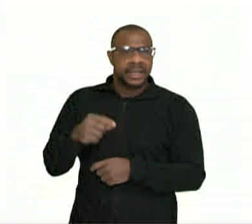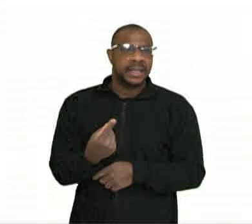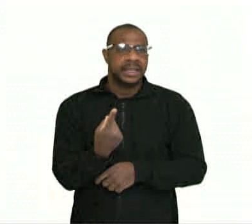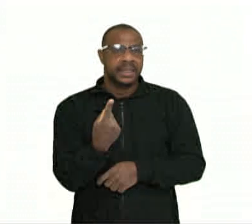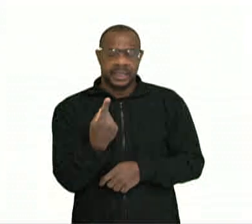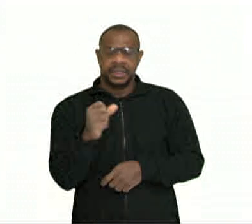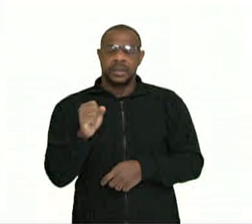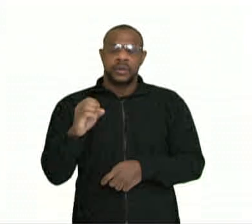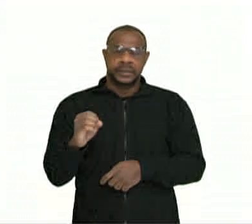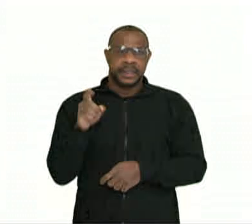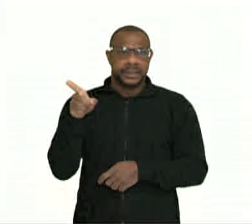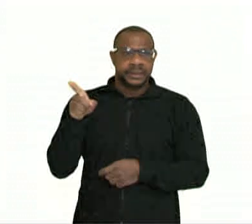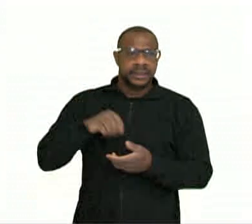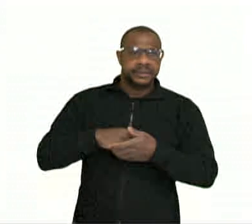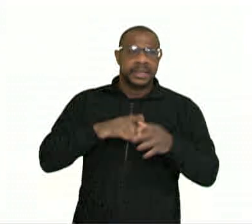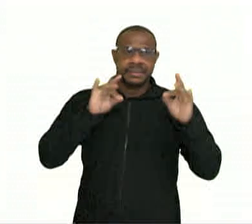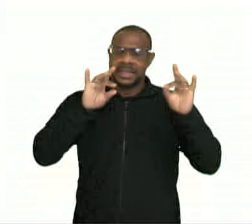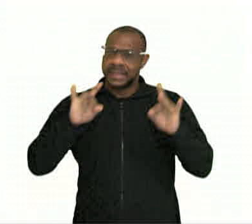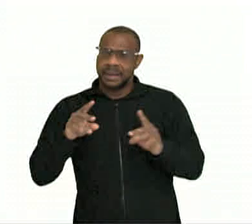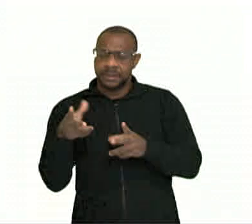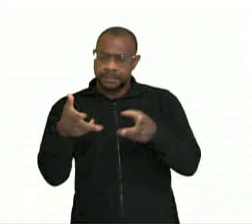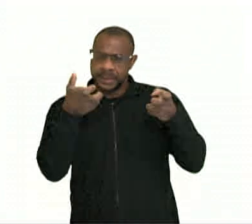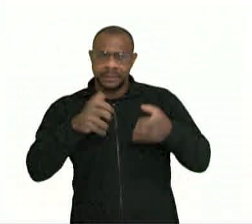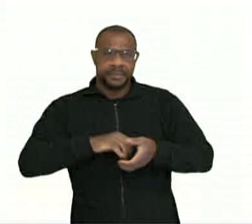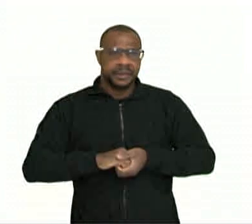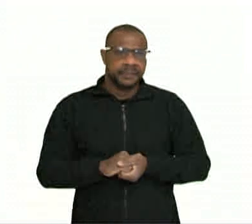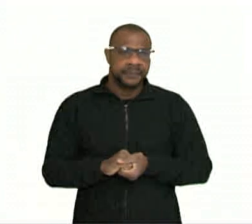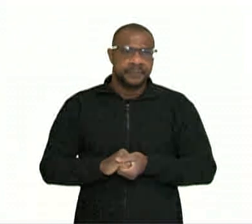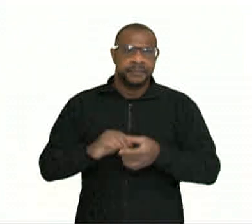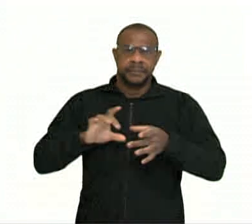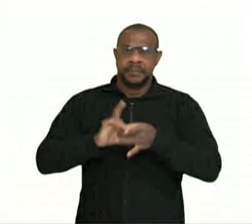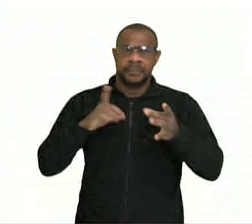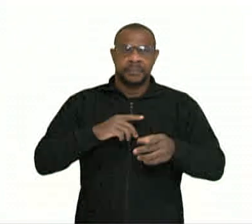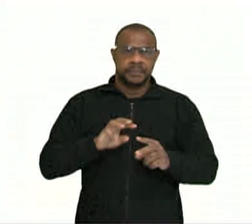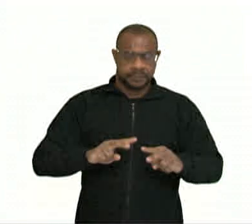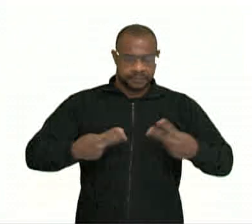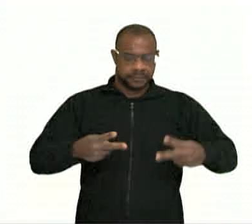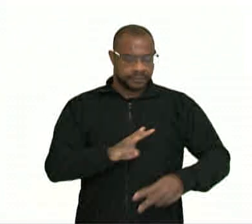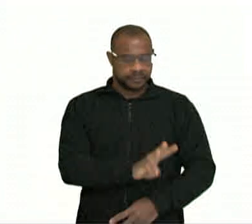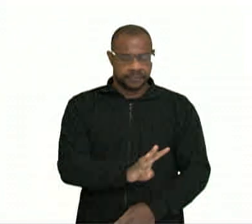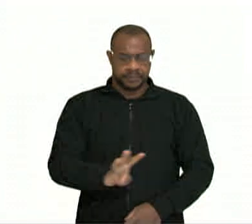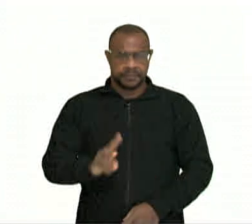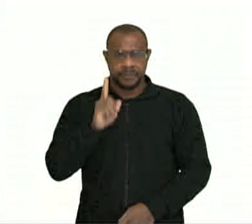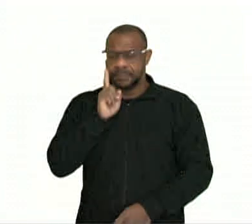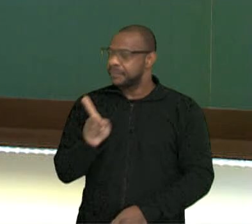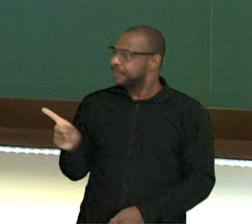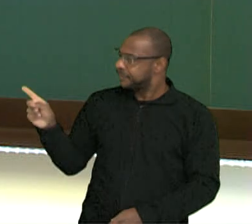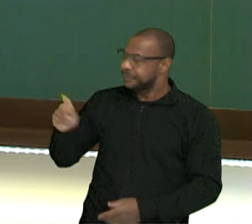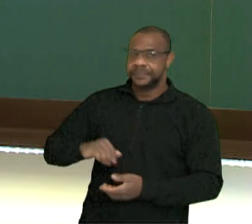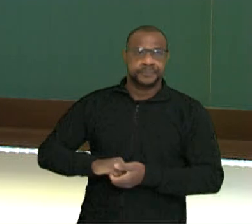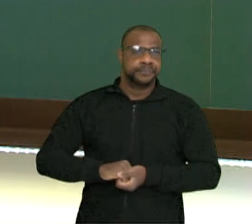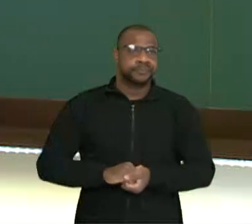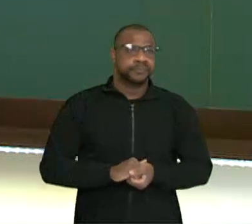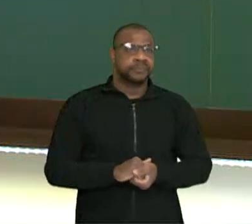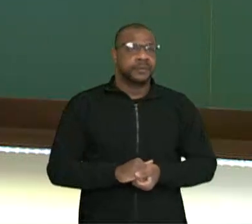aqui os detalhes, né? Para você perceber. Está disponível na página do osolo.com.